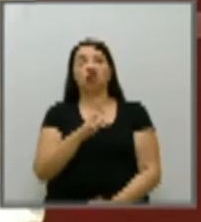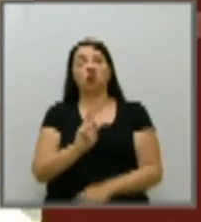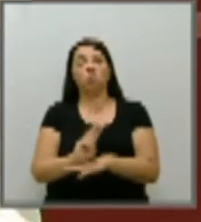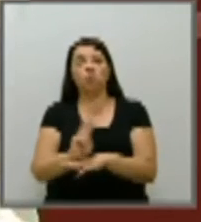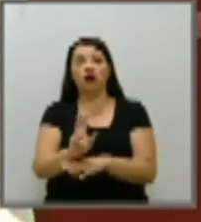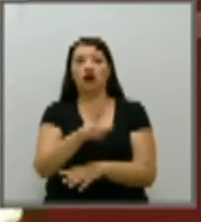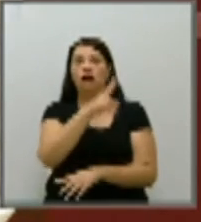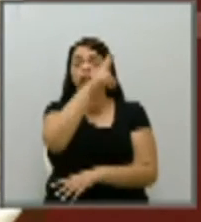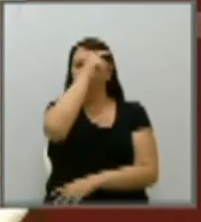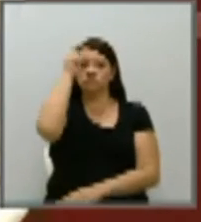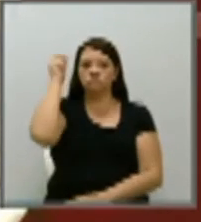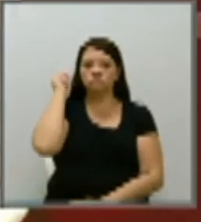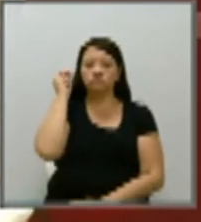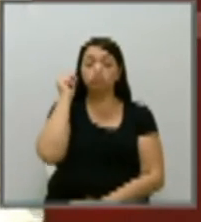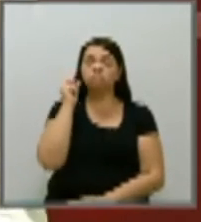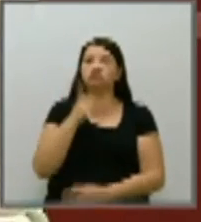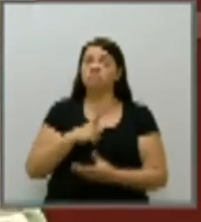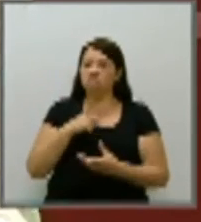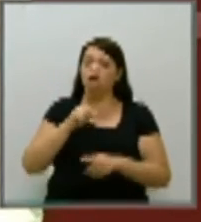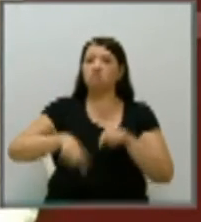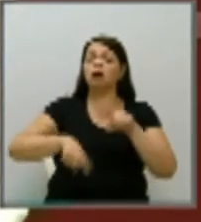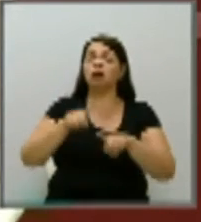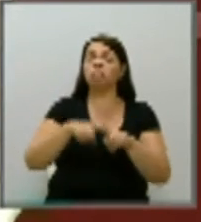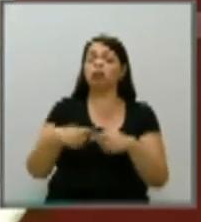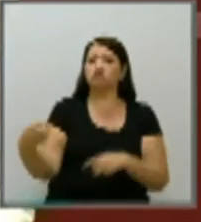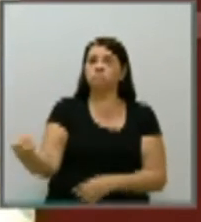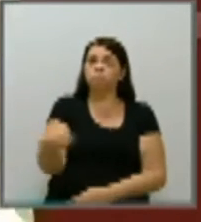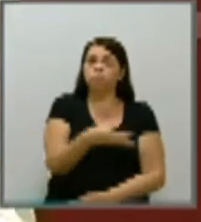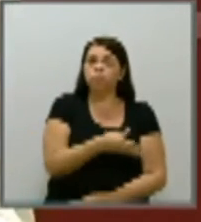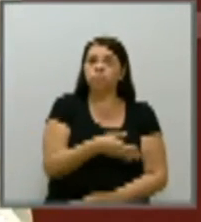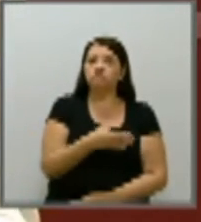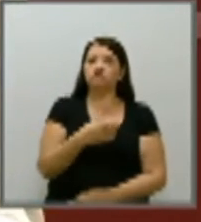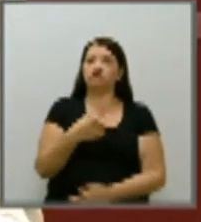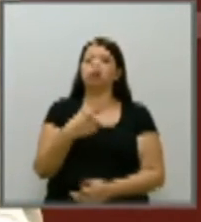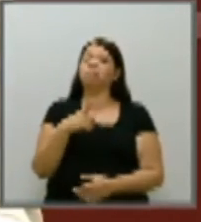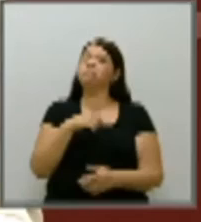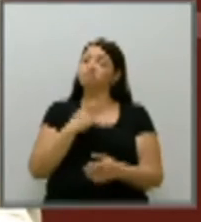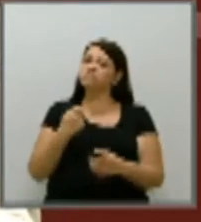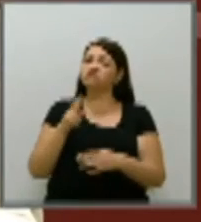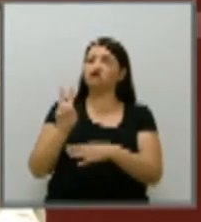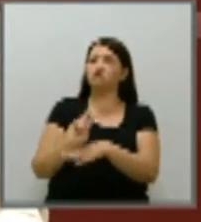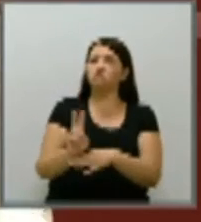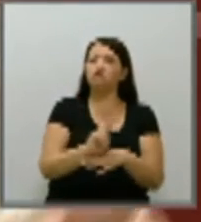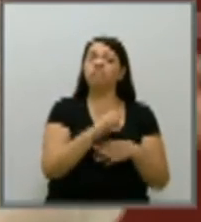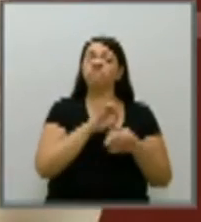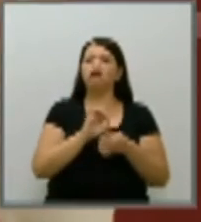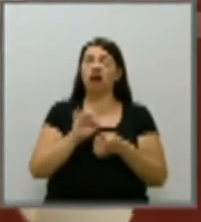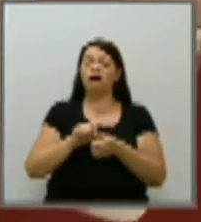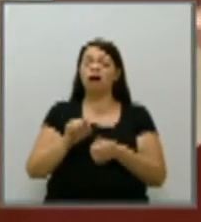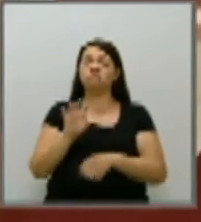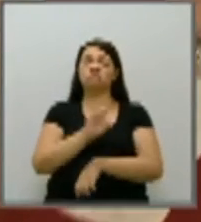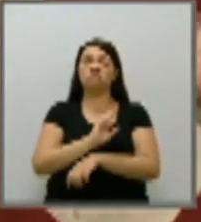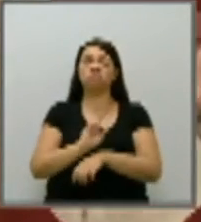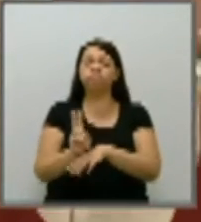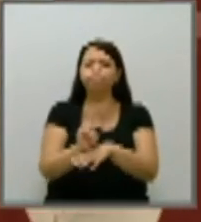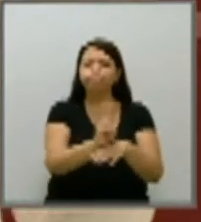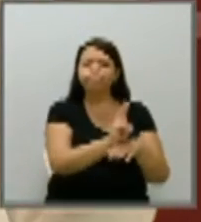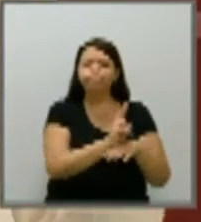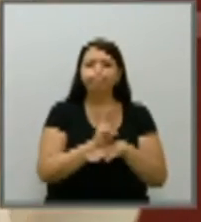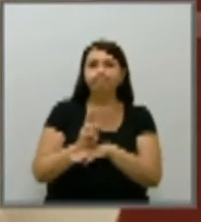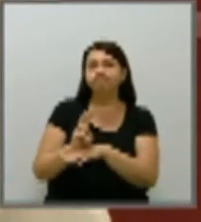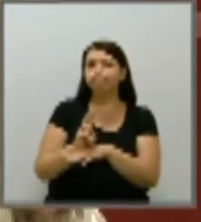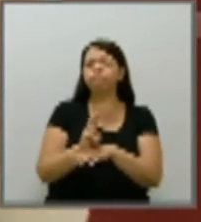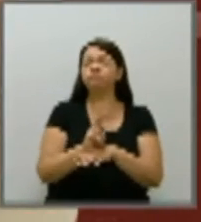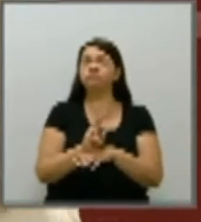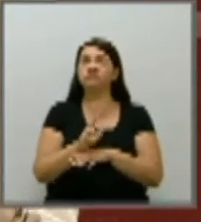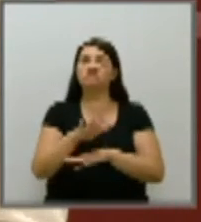seja equipada com equipamentos modernos. Precisamos que a Guarda faça o policiamento comunitário, principalmente nas